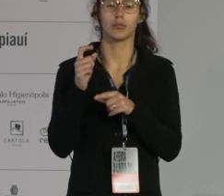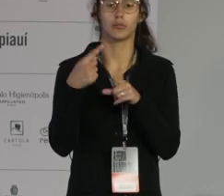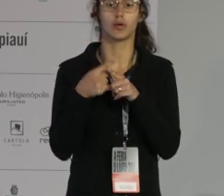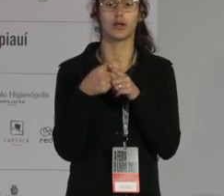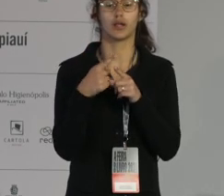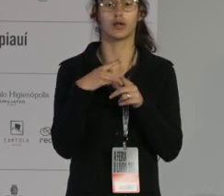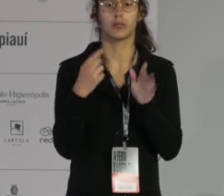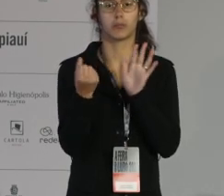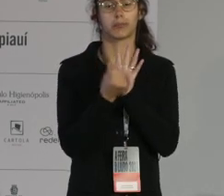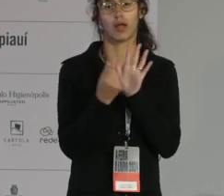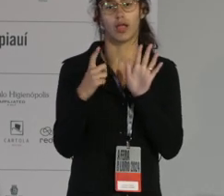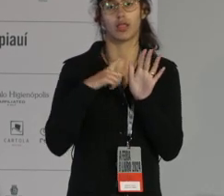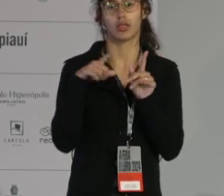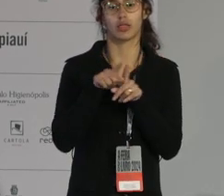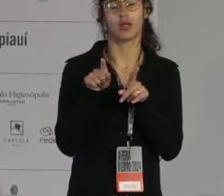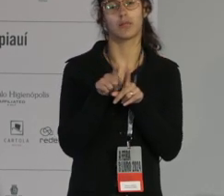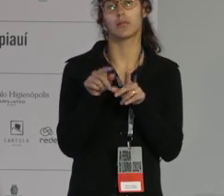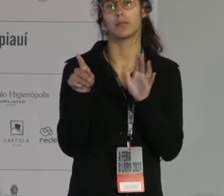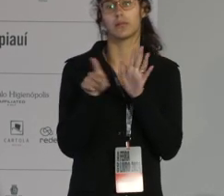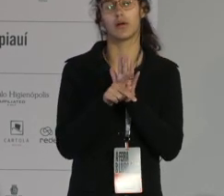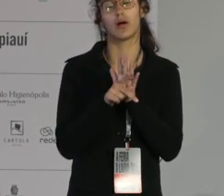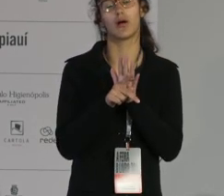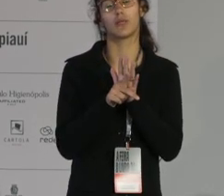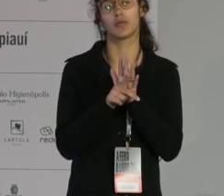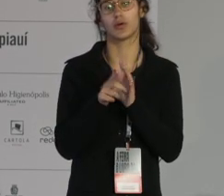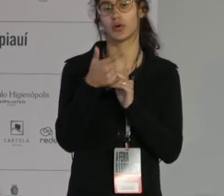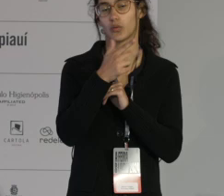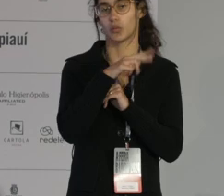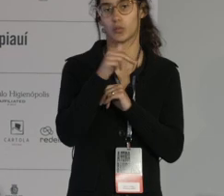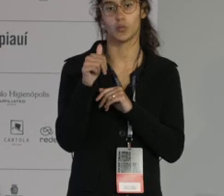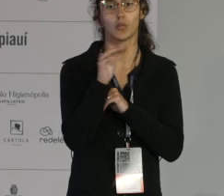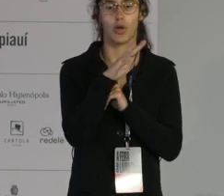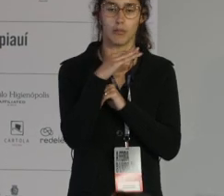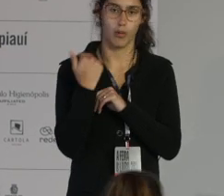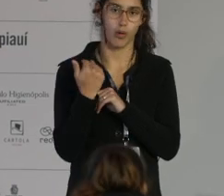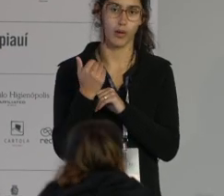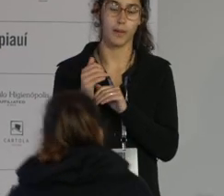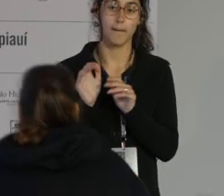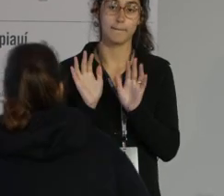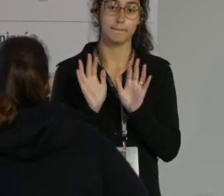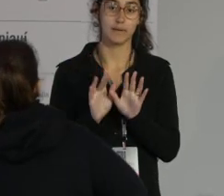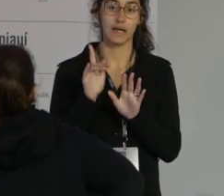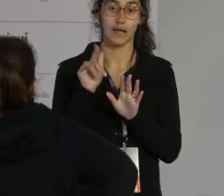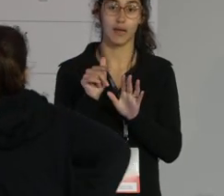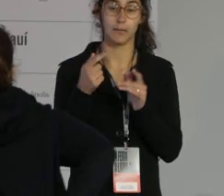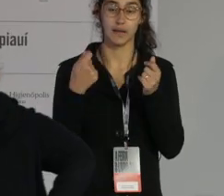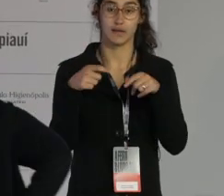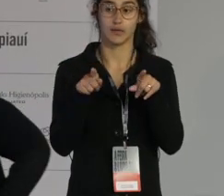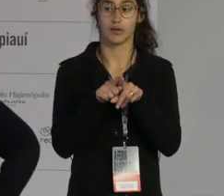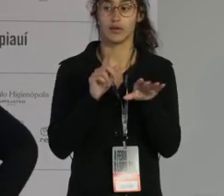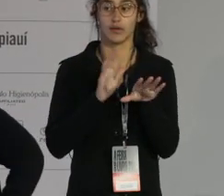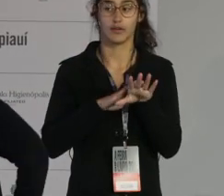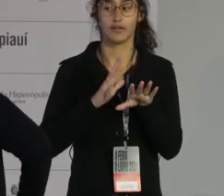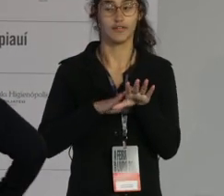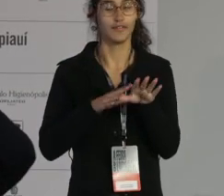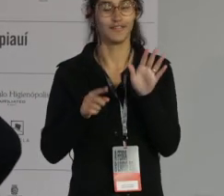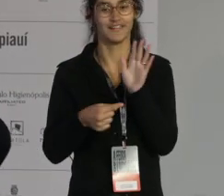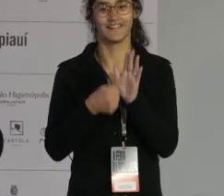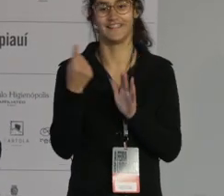essa figura de um canibal imortal e tal. Mas ele é mais precisamente